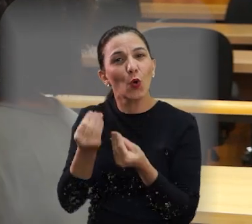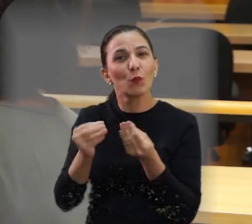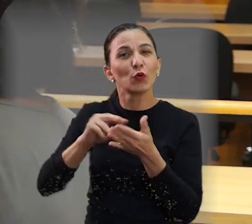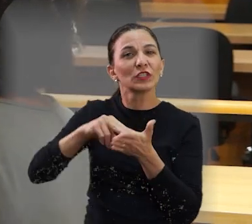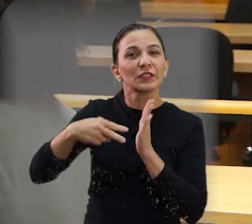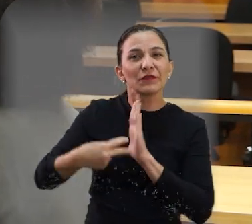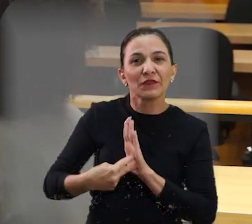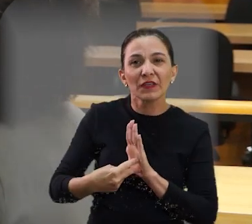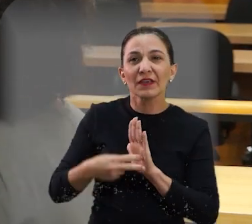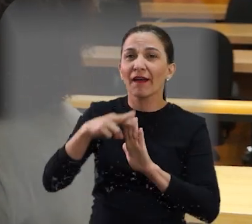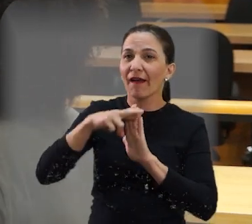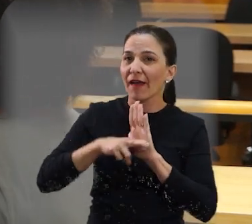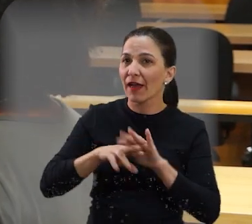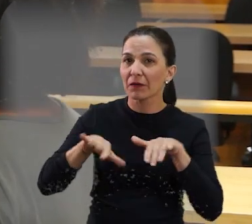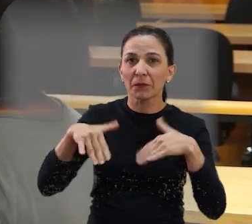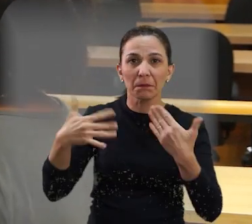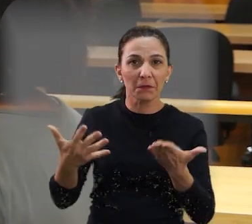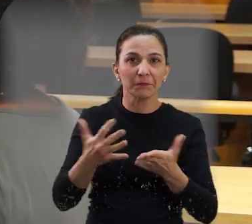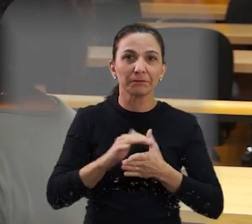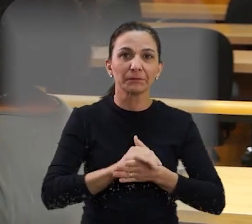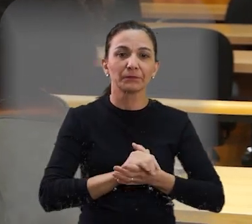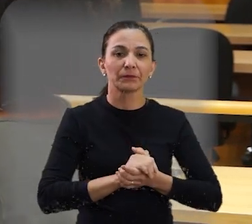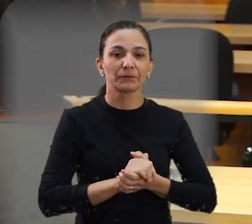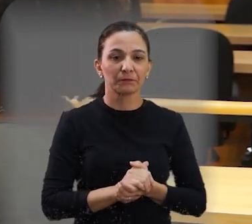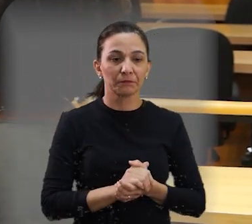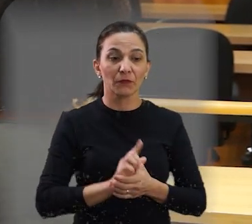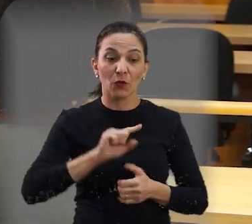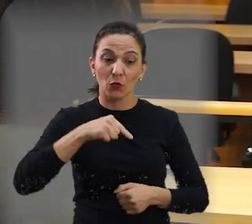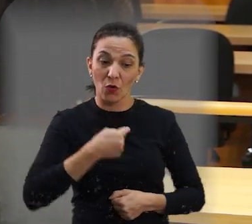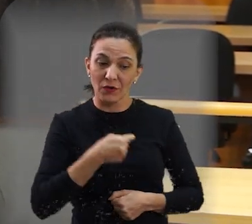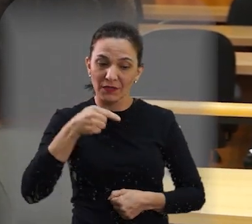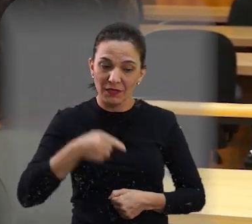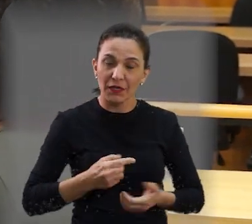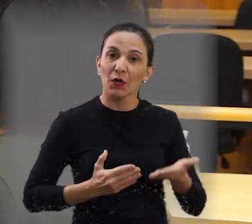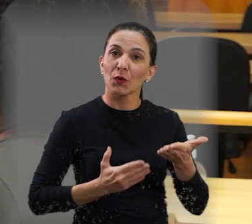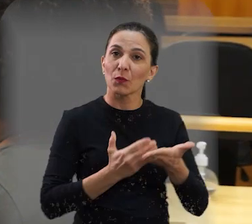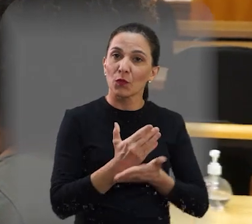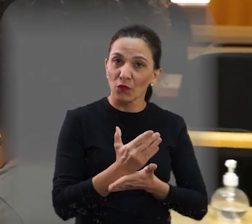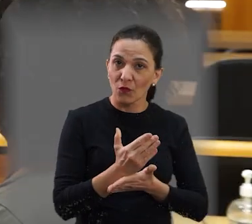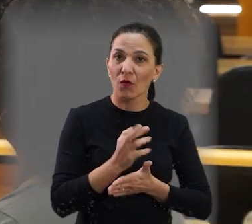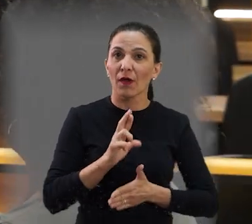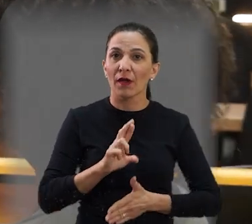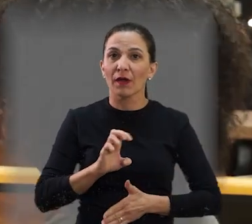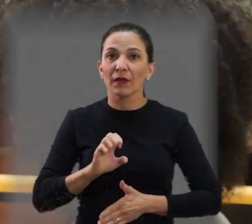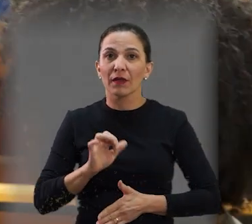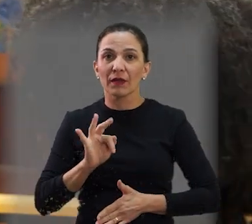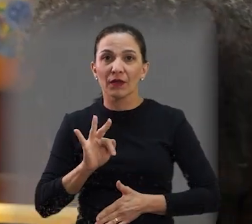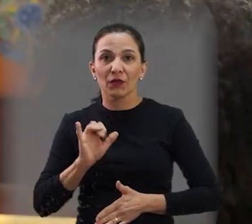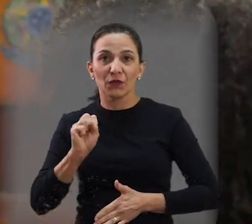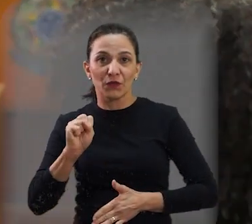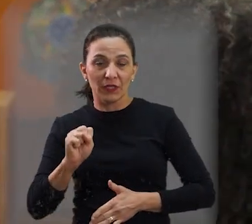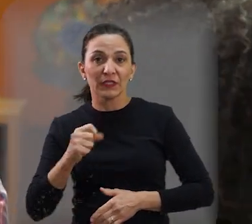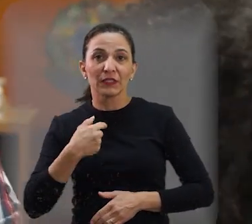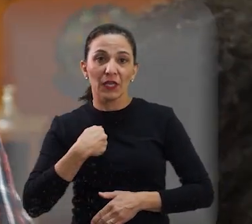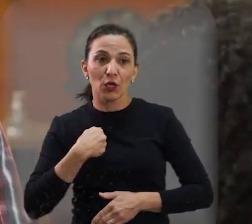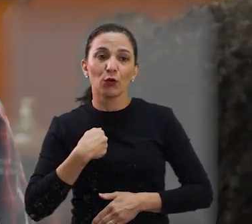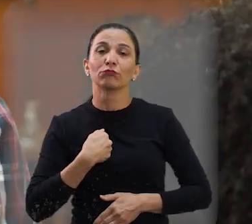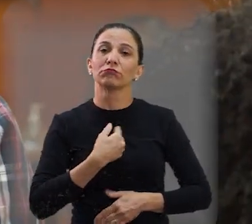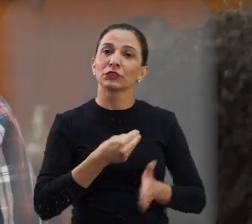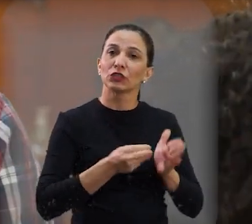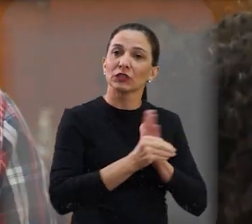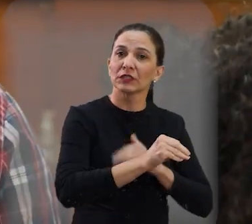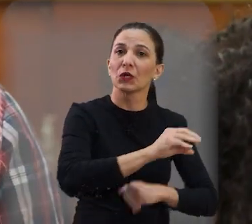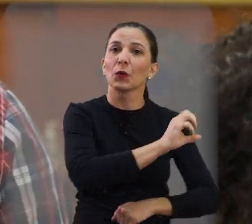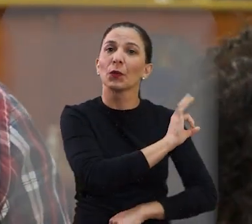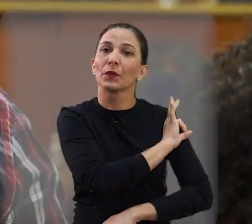o que é o refis e quais são os critérios para participar acabamos de aprovar o novo refis foi uma indicação que eu levei o executiva o